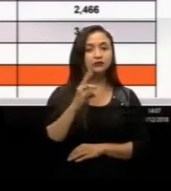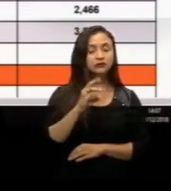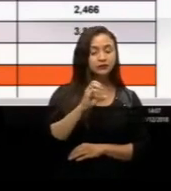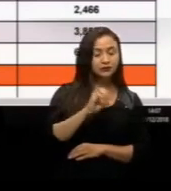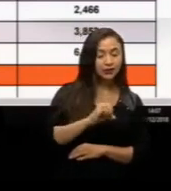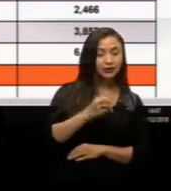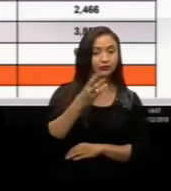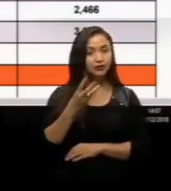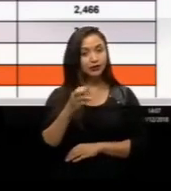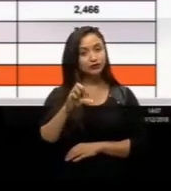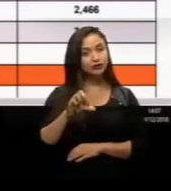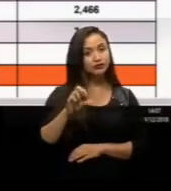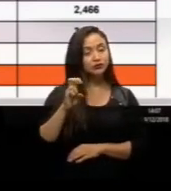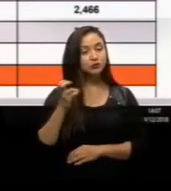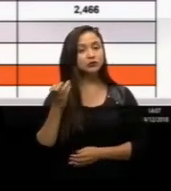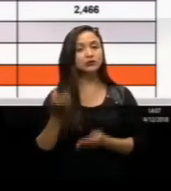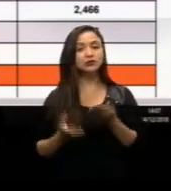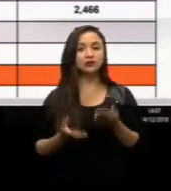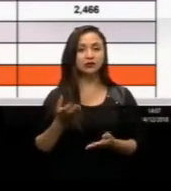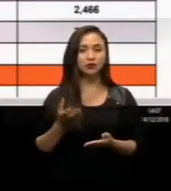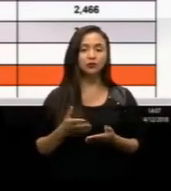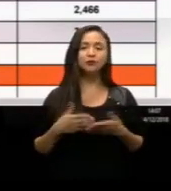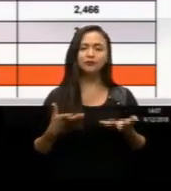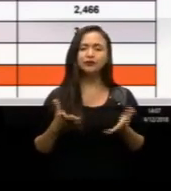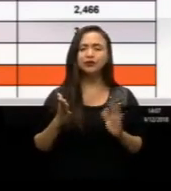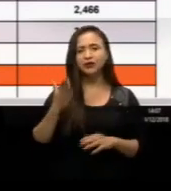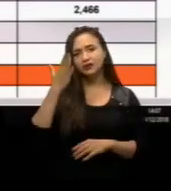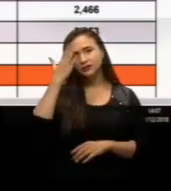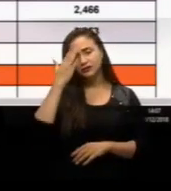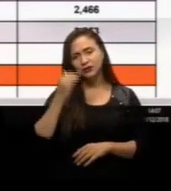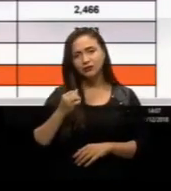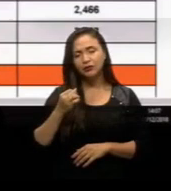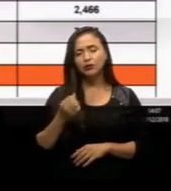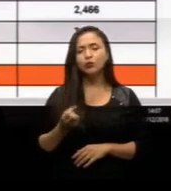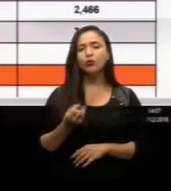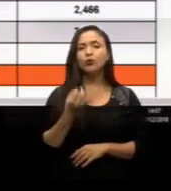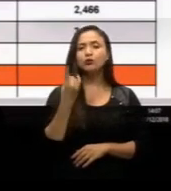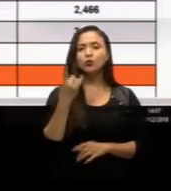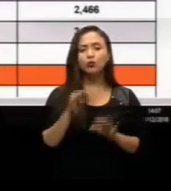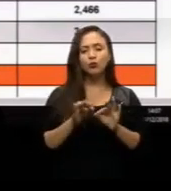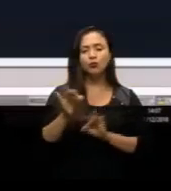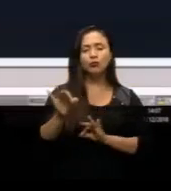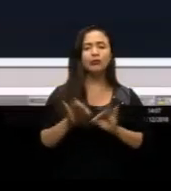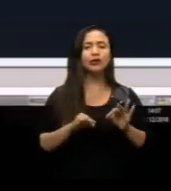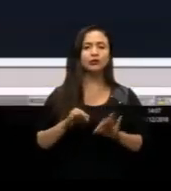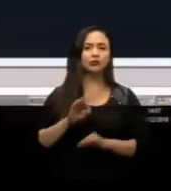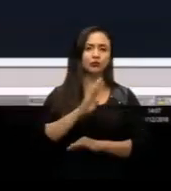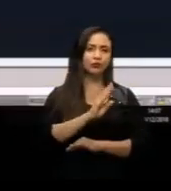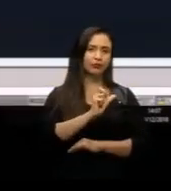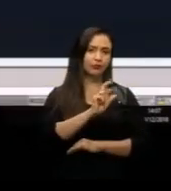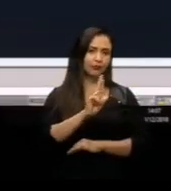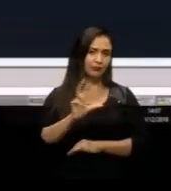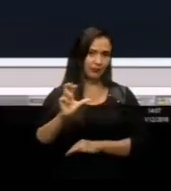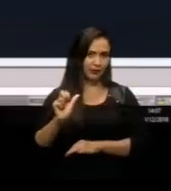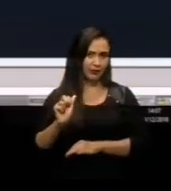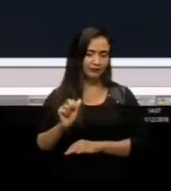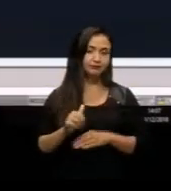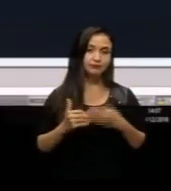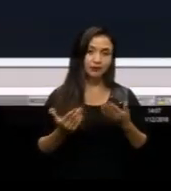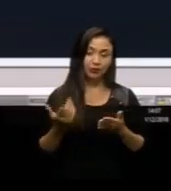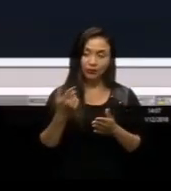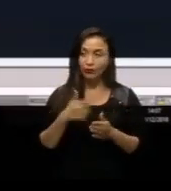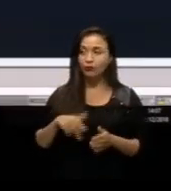0,0395 quilos. Então, a gente já sabe quanto que pesa 1 metro dessa minha barra. Bom, então retornando